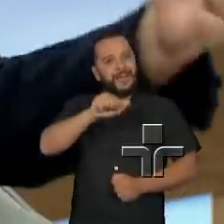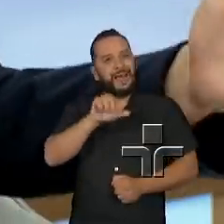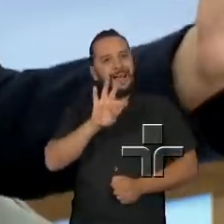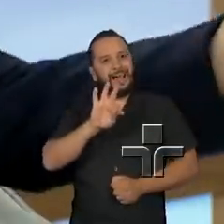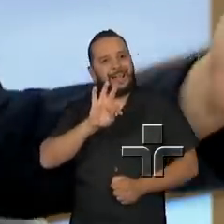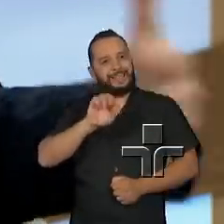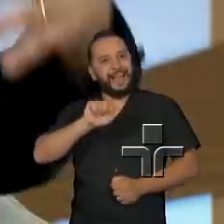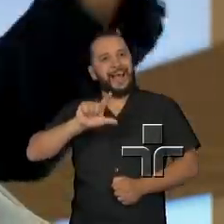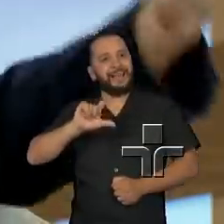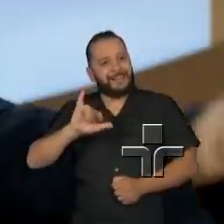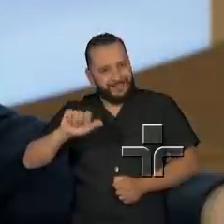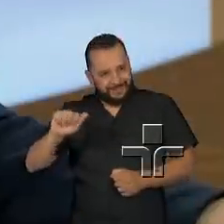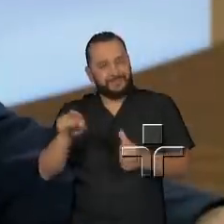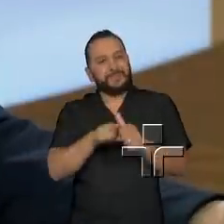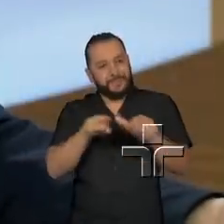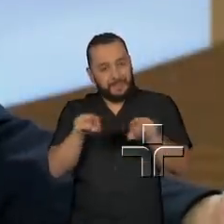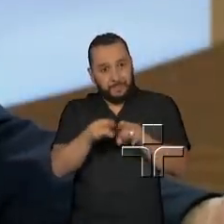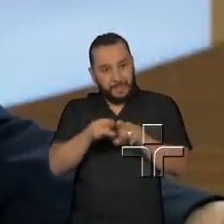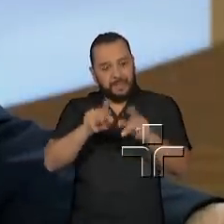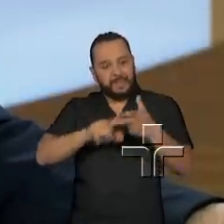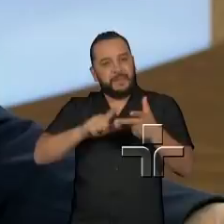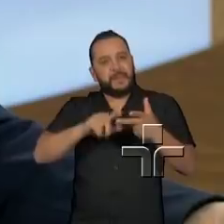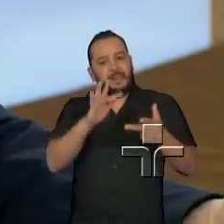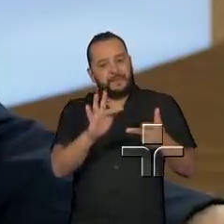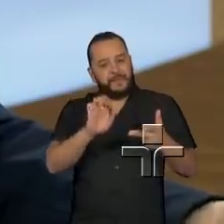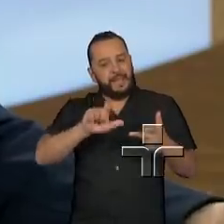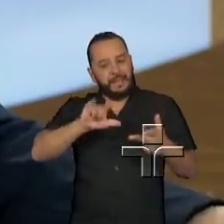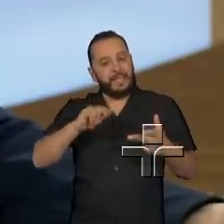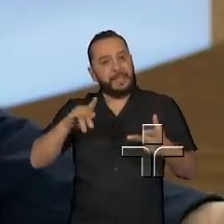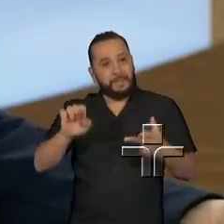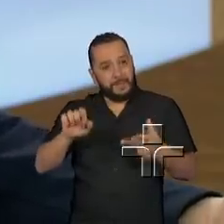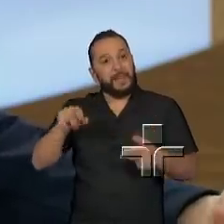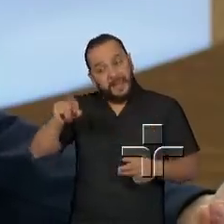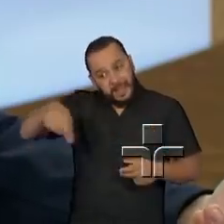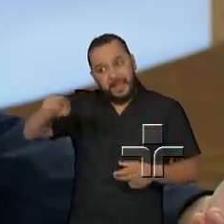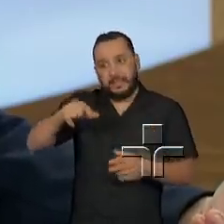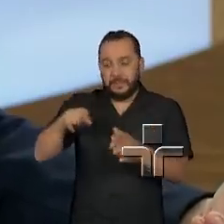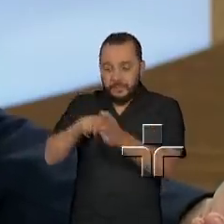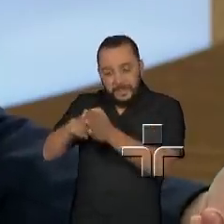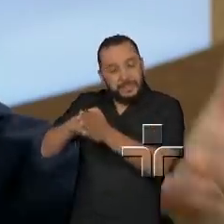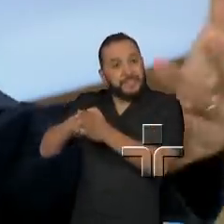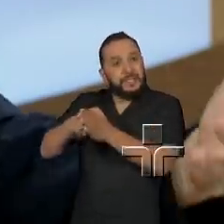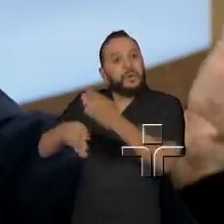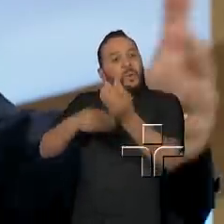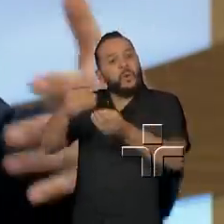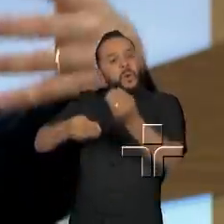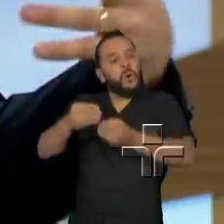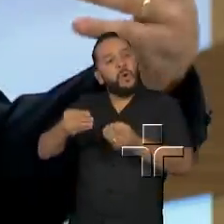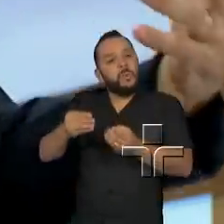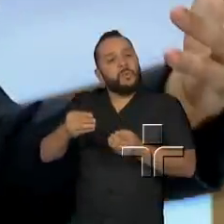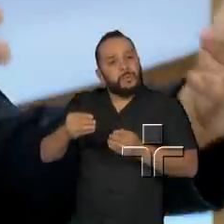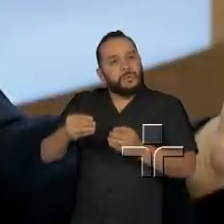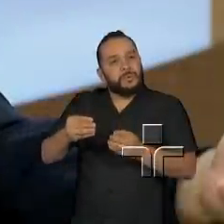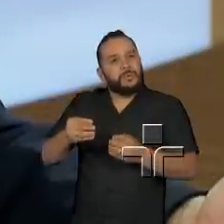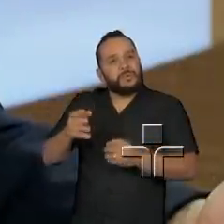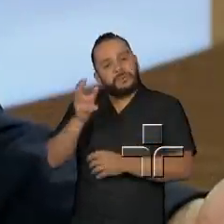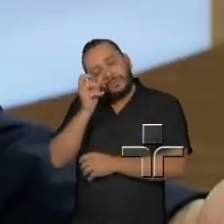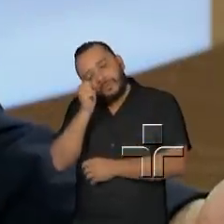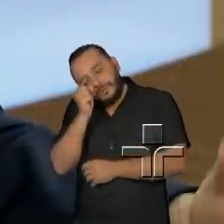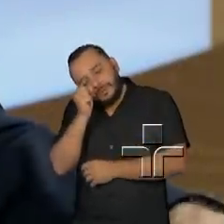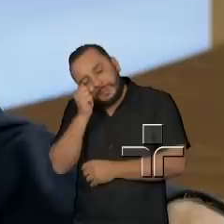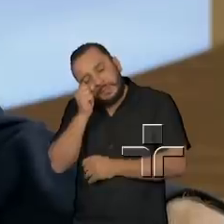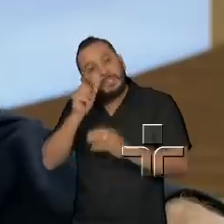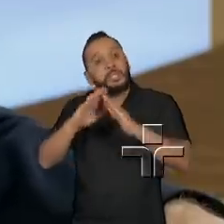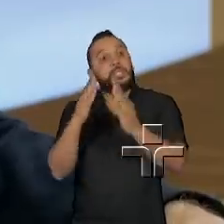Felipe Pegado, pessoas que estão pesquisando a utilização do sono na escola para aumentar a duração do